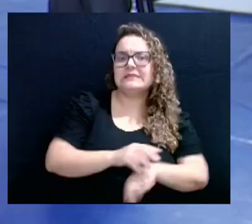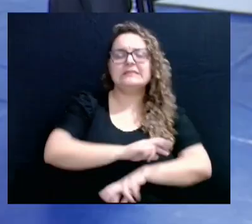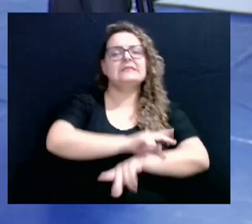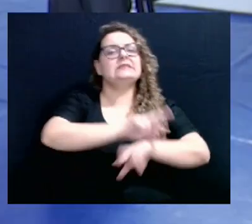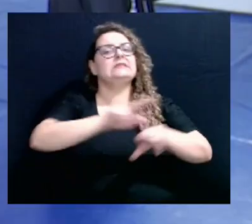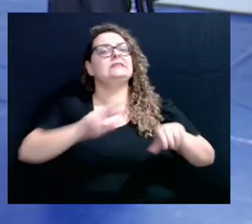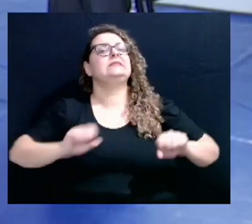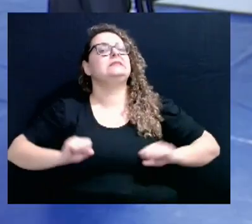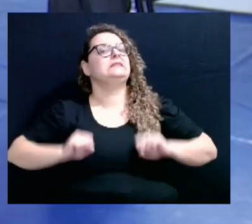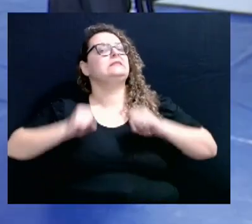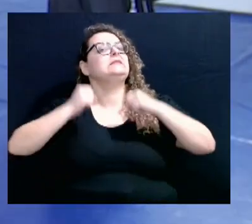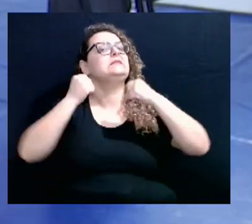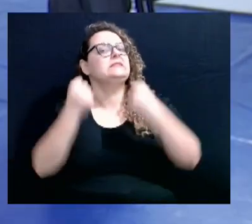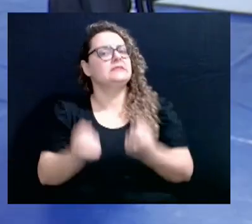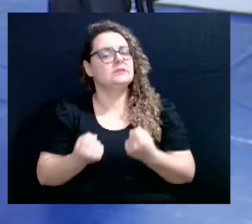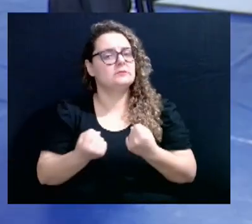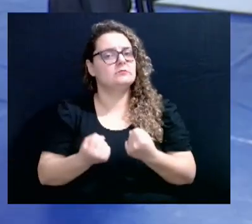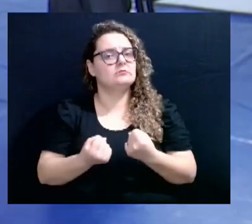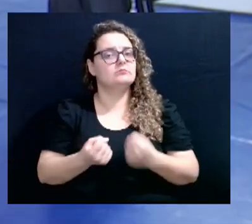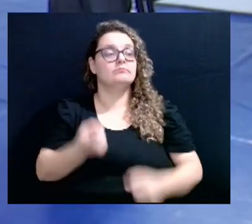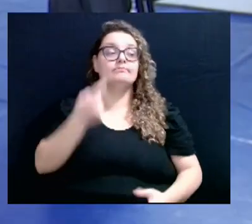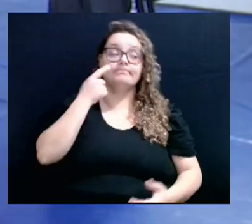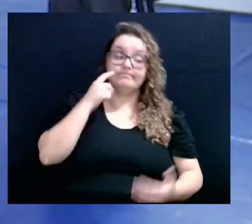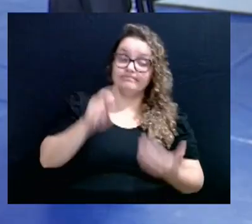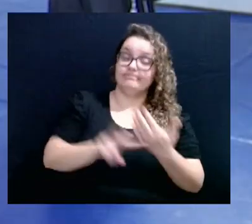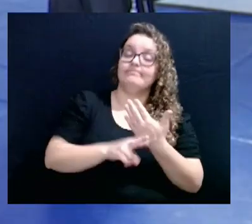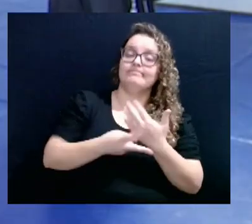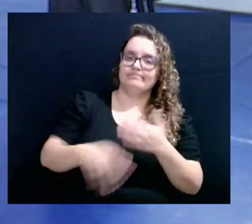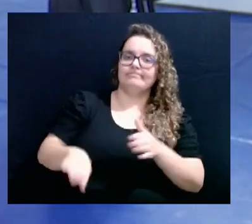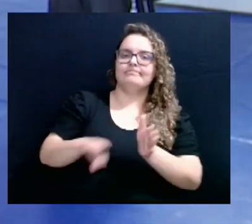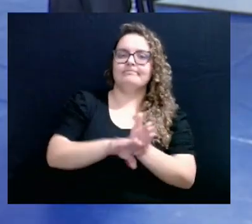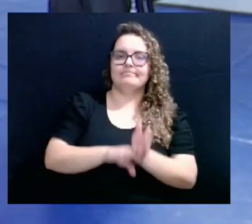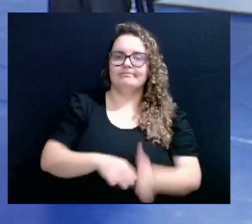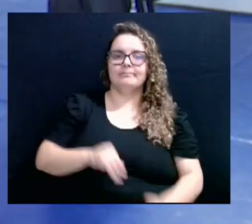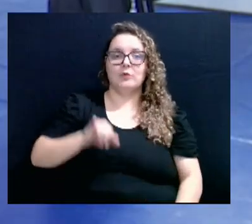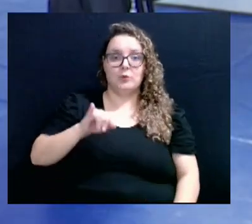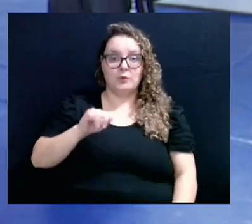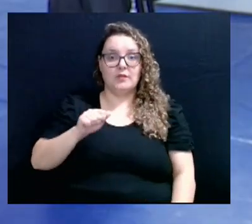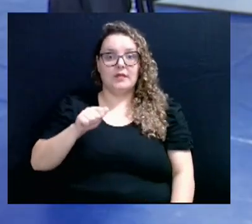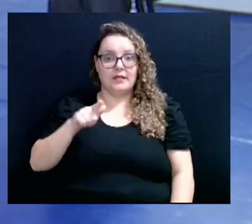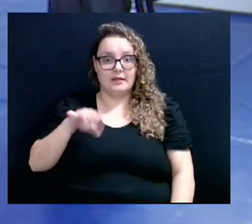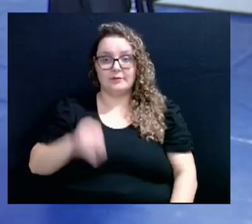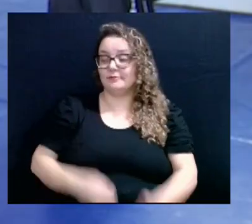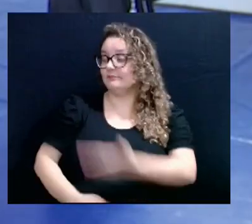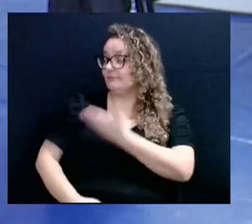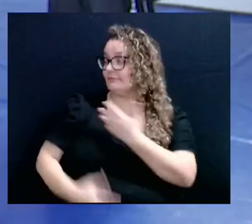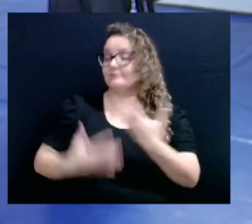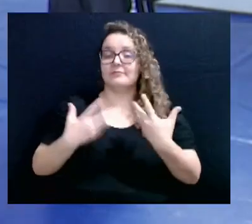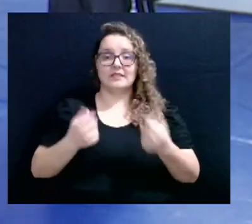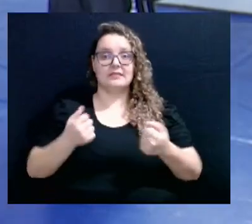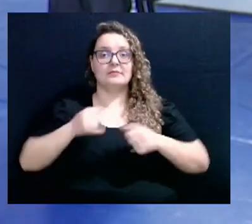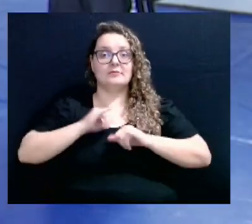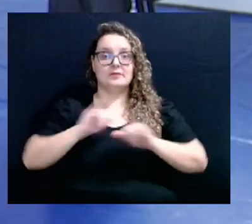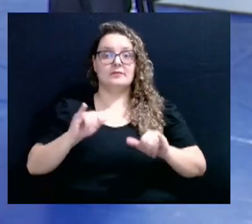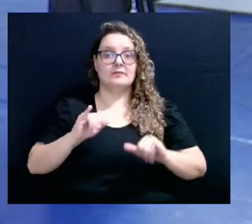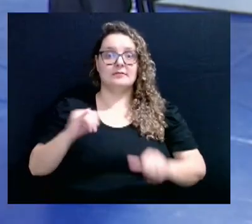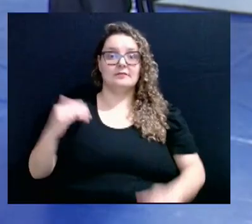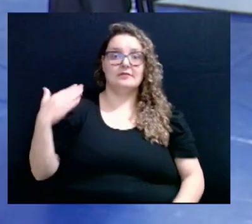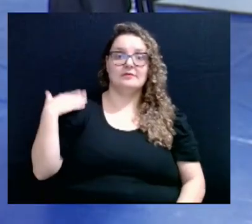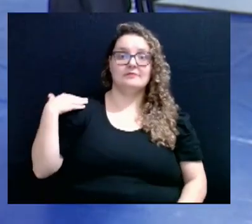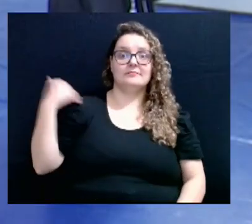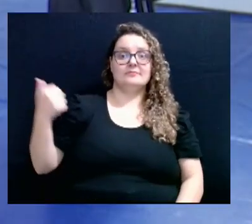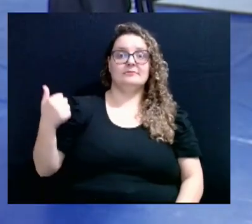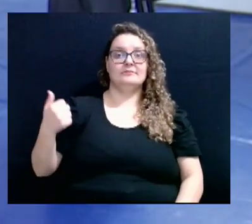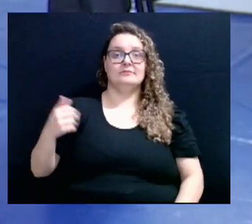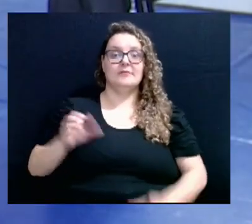dedicação, olha, o resultado chegou. O Iago recebeu a notícia que foi convocado para a seleção